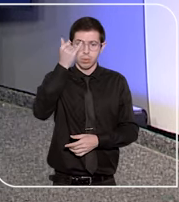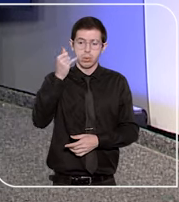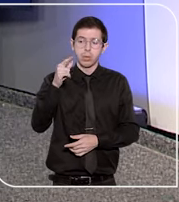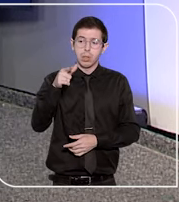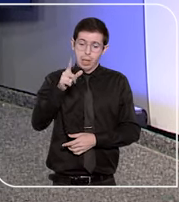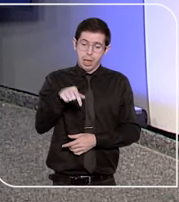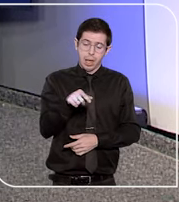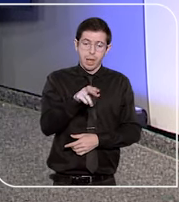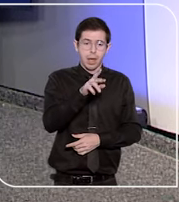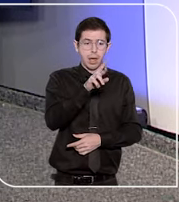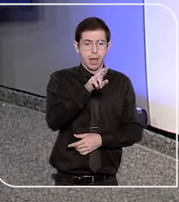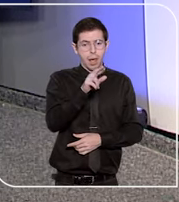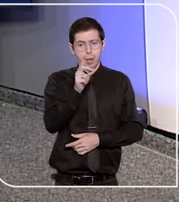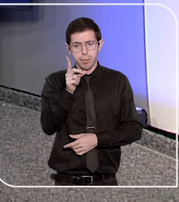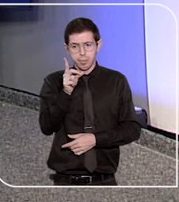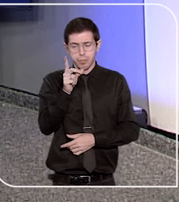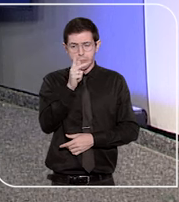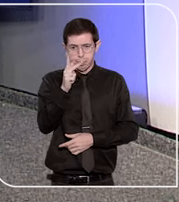repercussão geral?